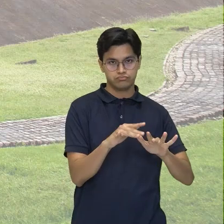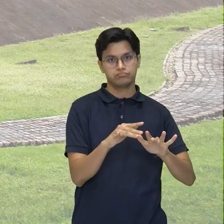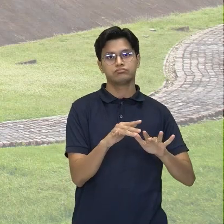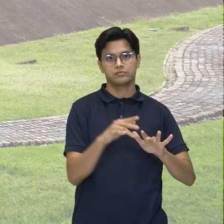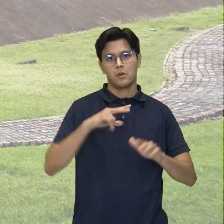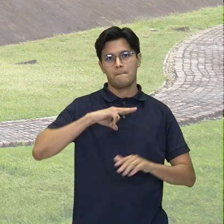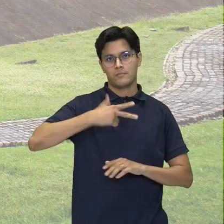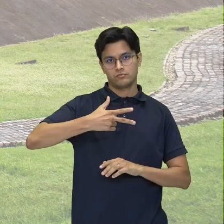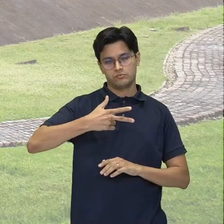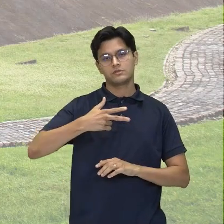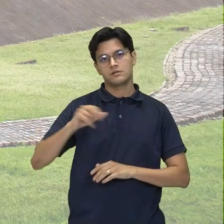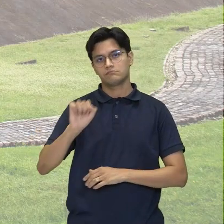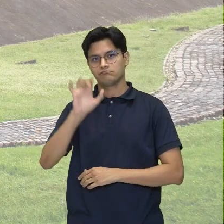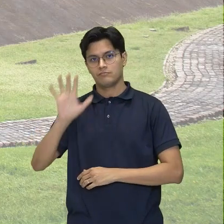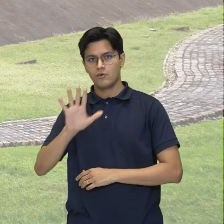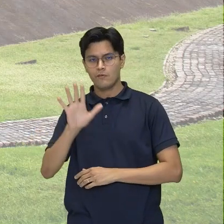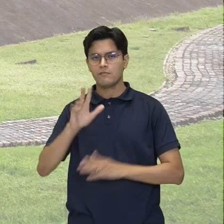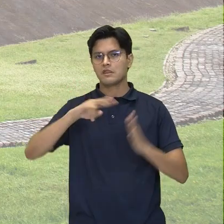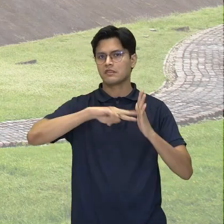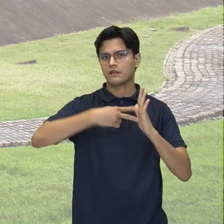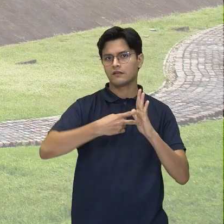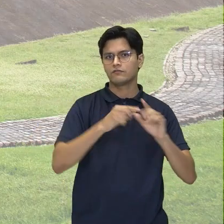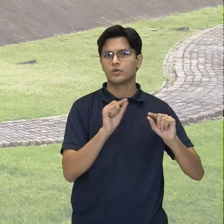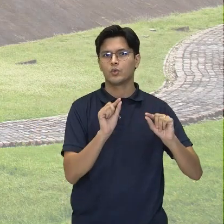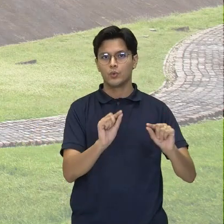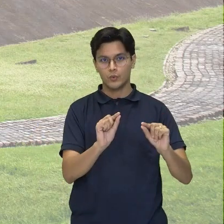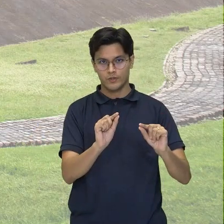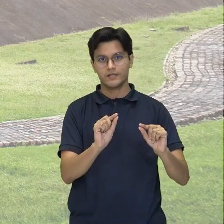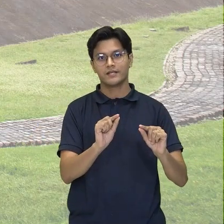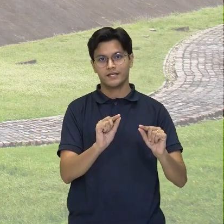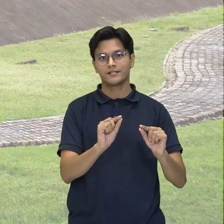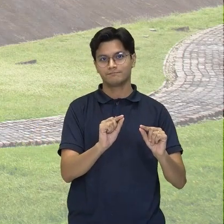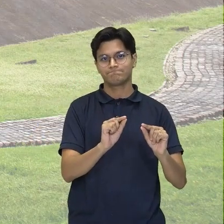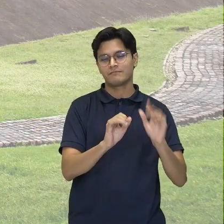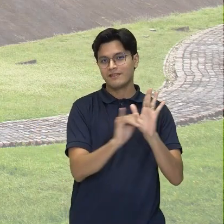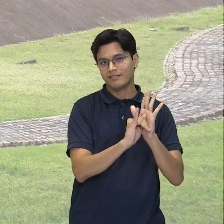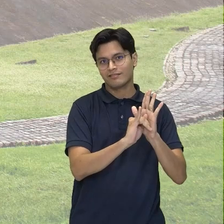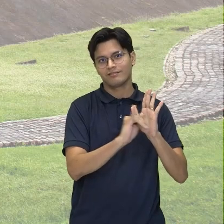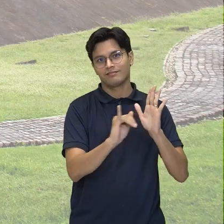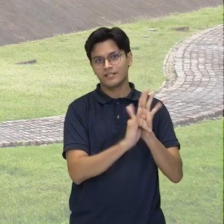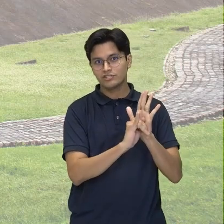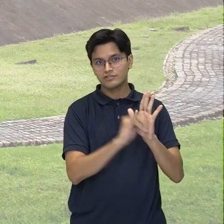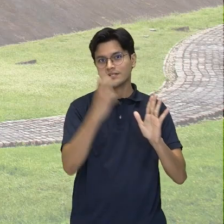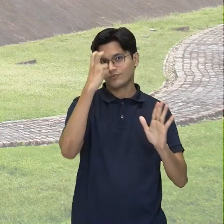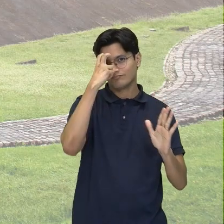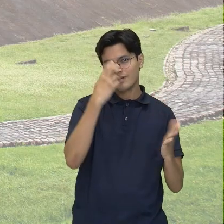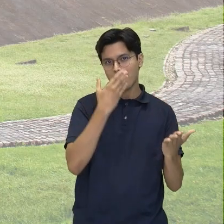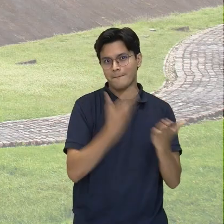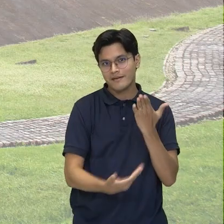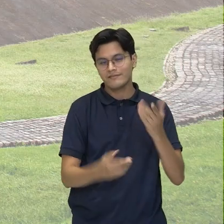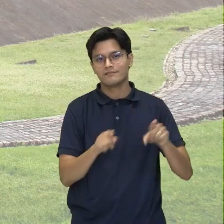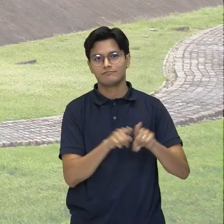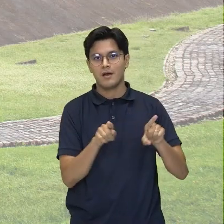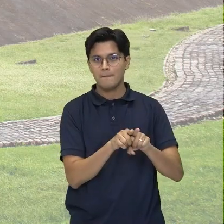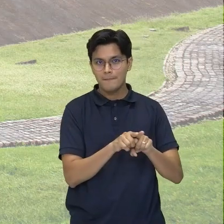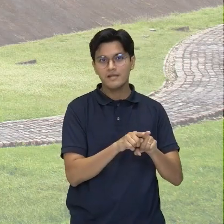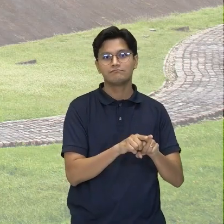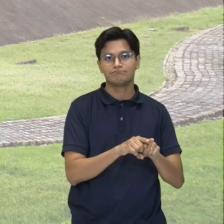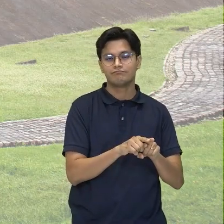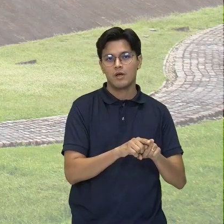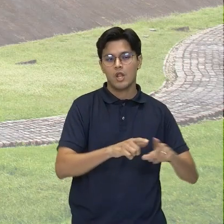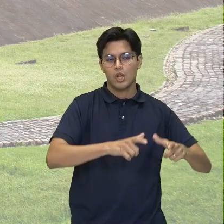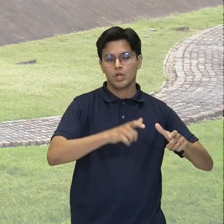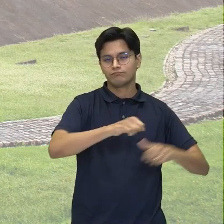europeia, significa a perda de identidade, a perda de território das